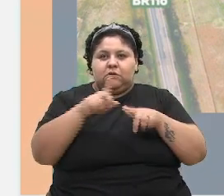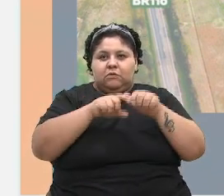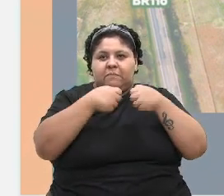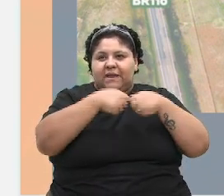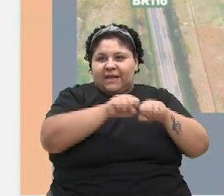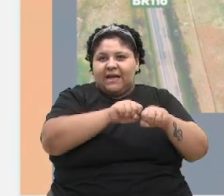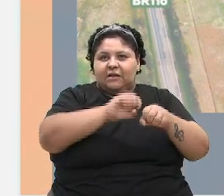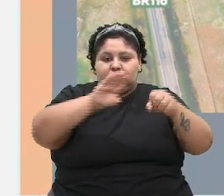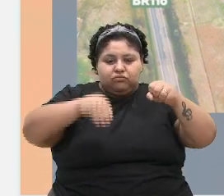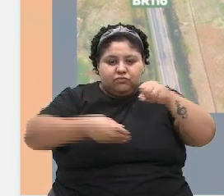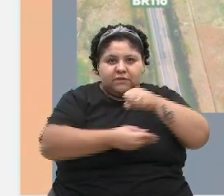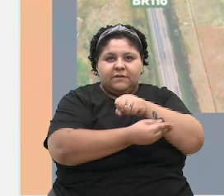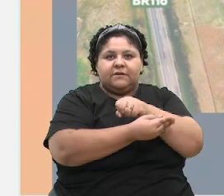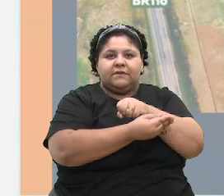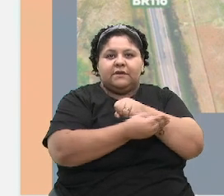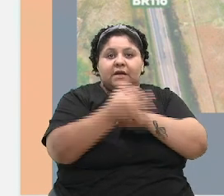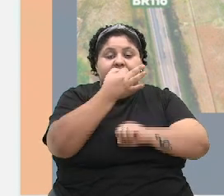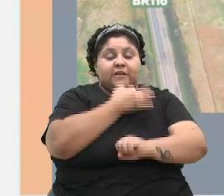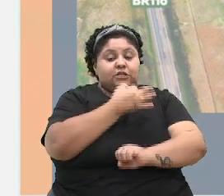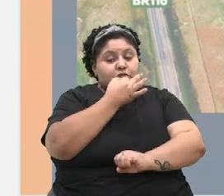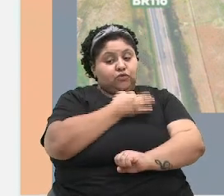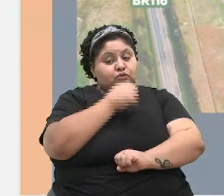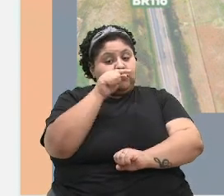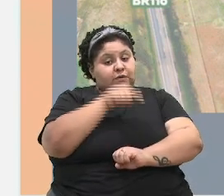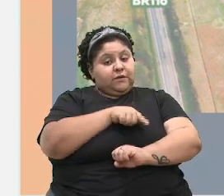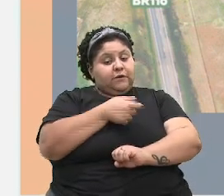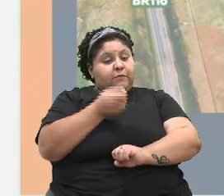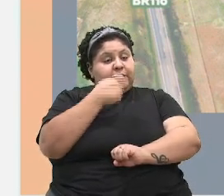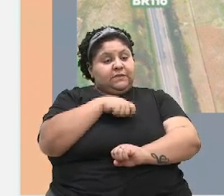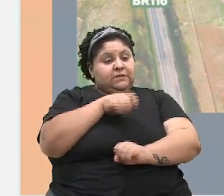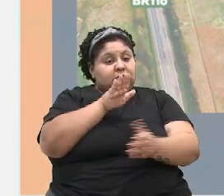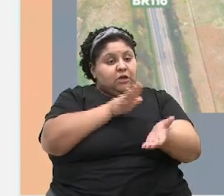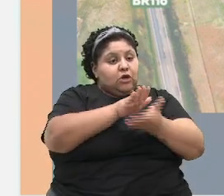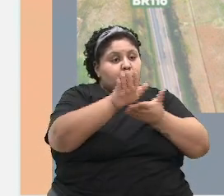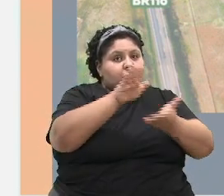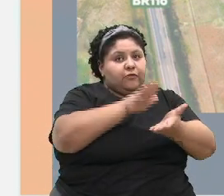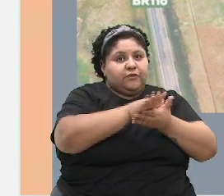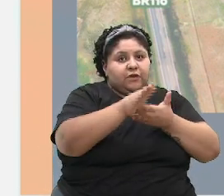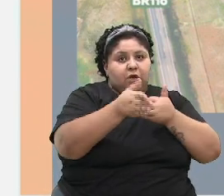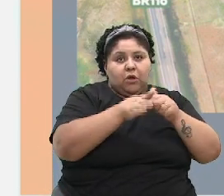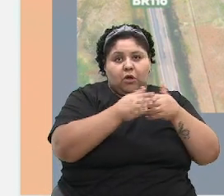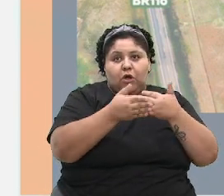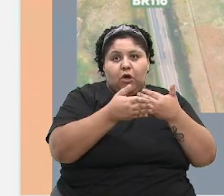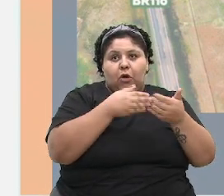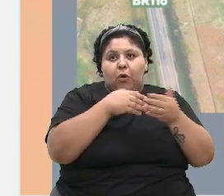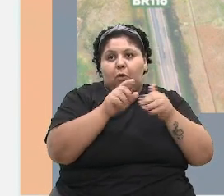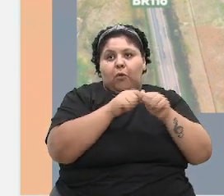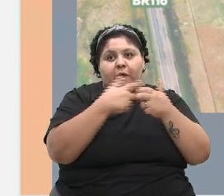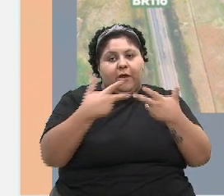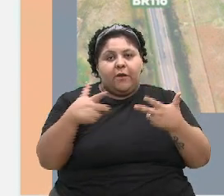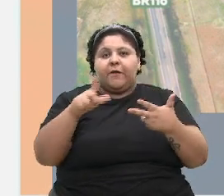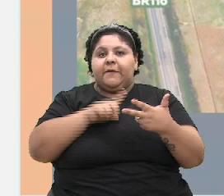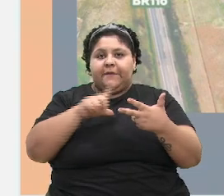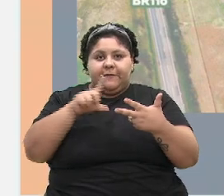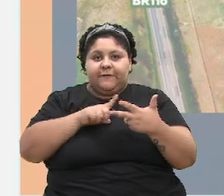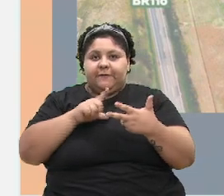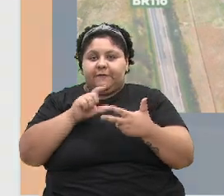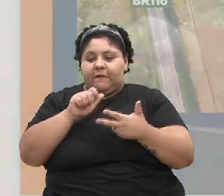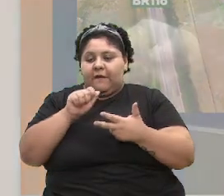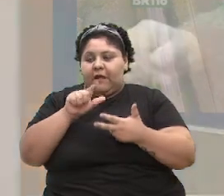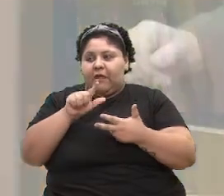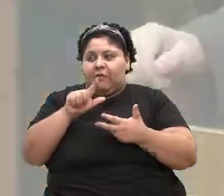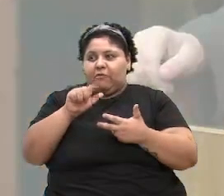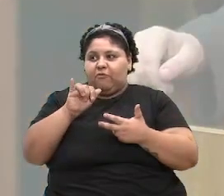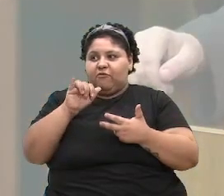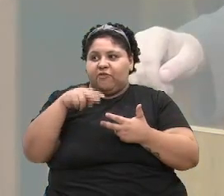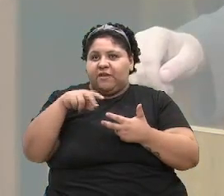do Sul, eu sempre digo, se você quiser produzir um alfinete ou um foguete, nós temos. Caxias do Sul, de um alfinete a um foguete, nós